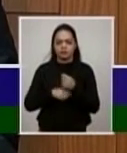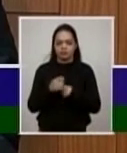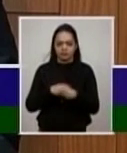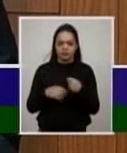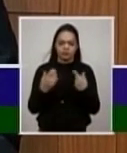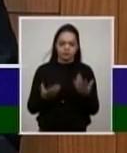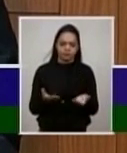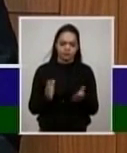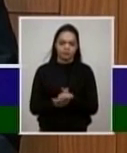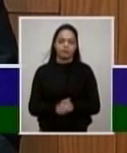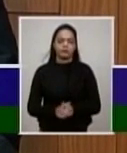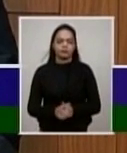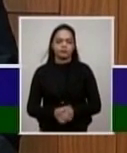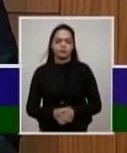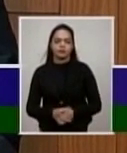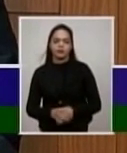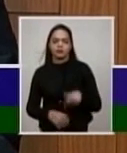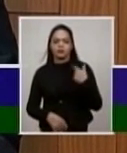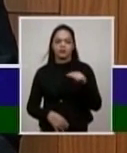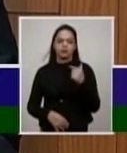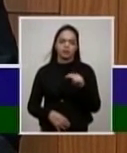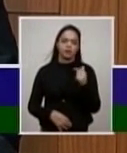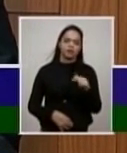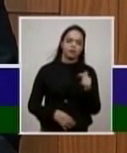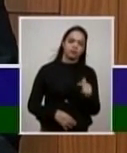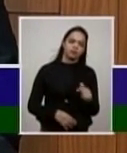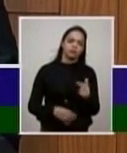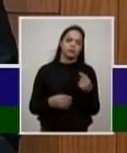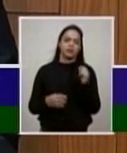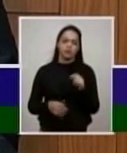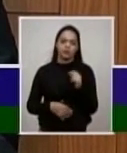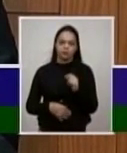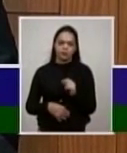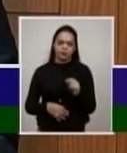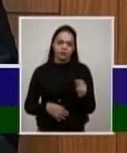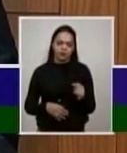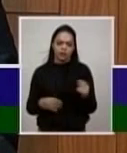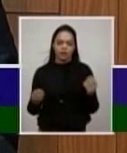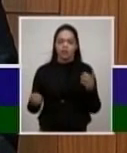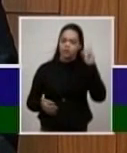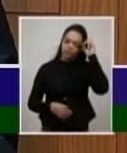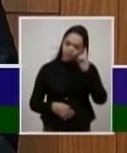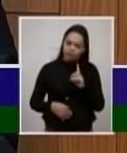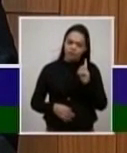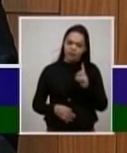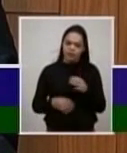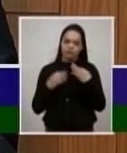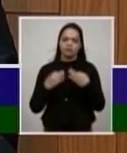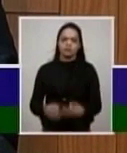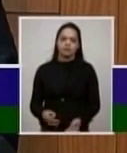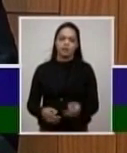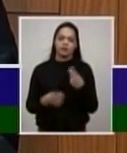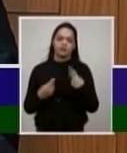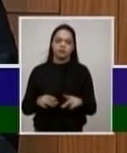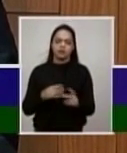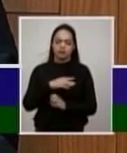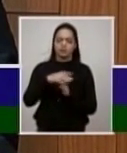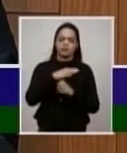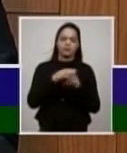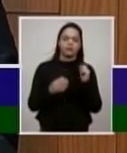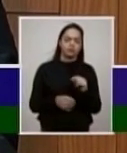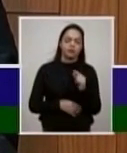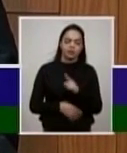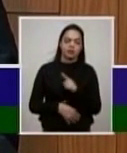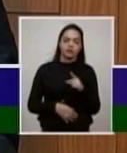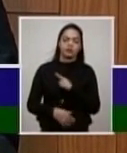administrativas. Não se averigua, por conseguinte, de imediato direito líquido e certo da impetrante que esteja